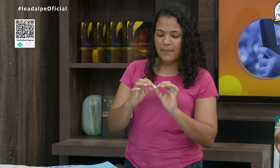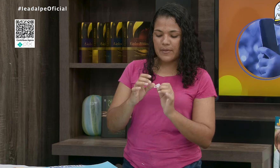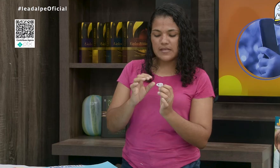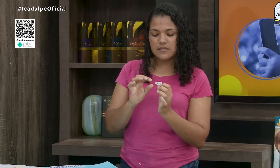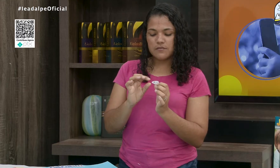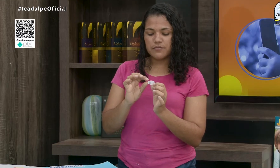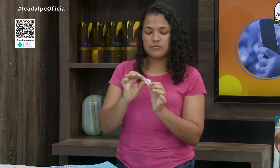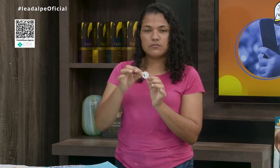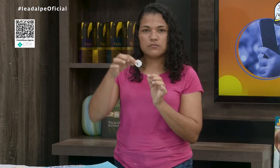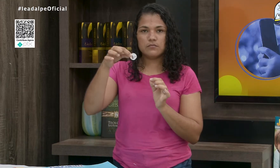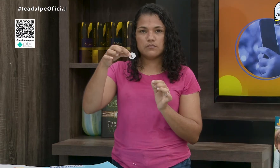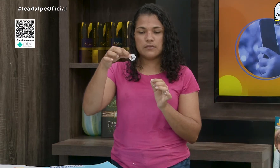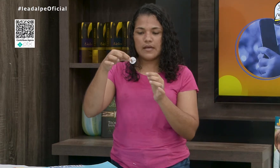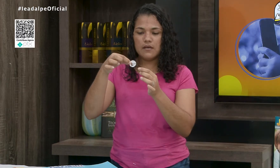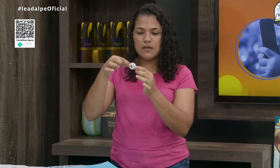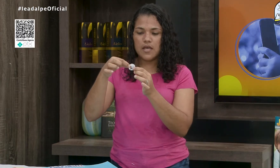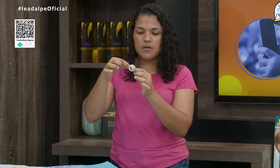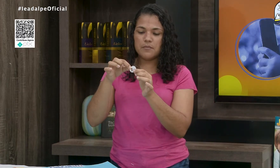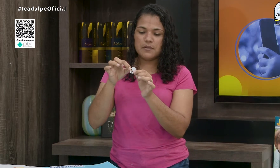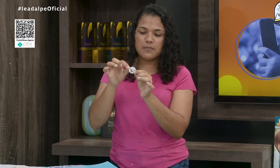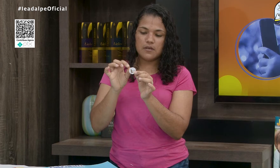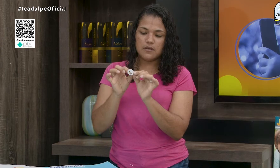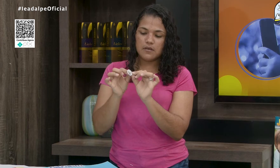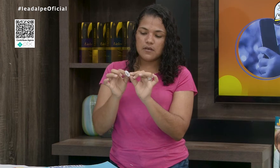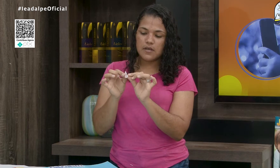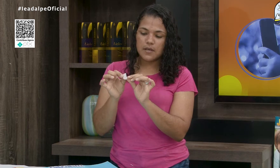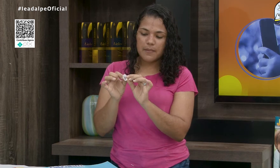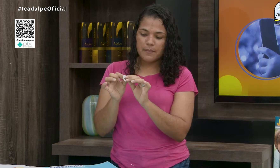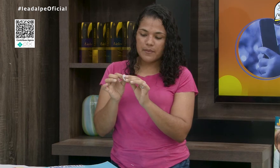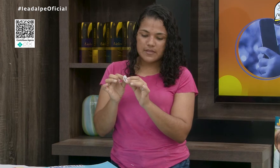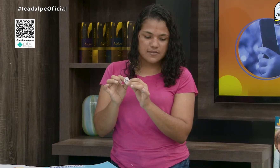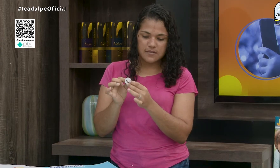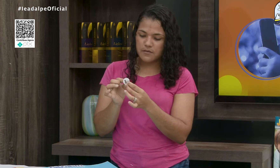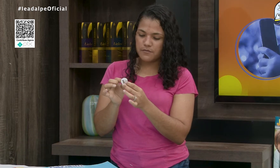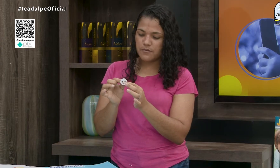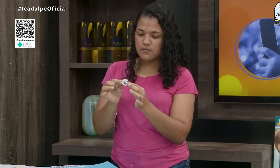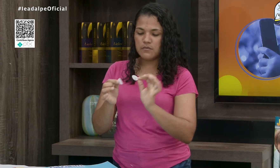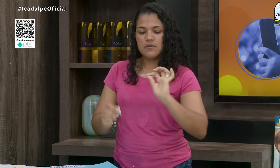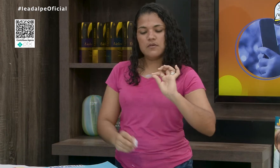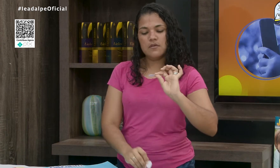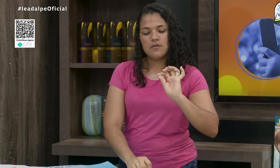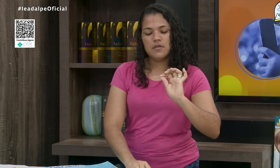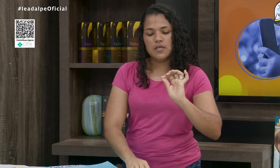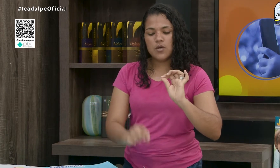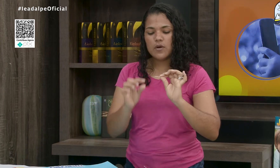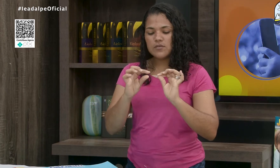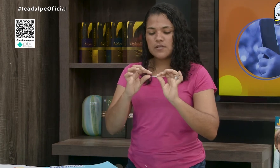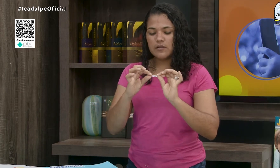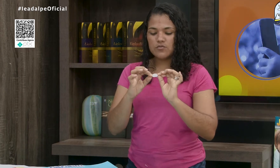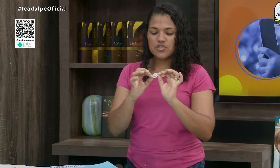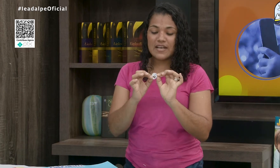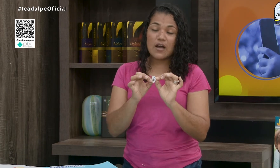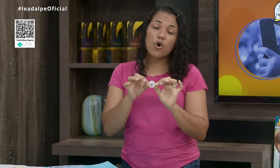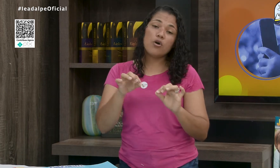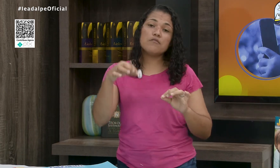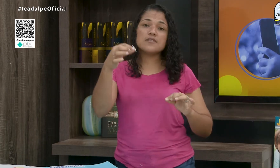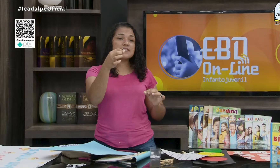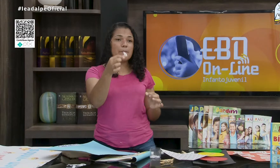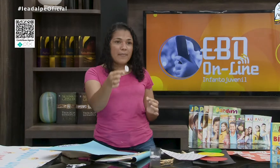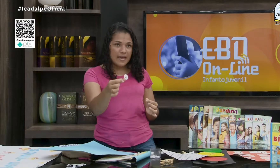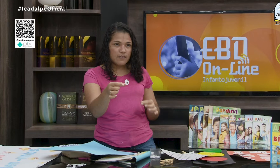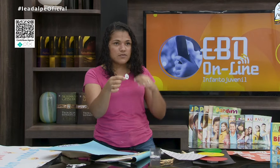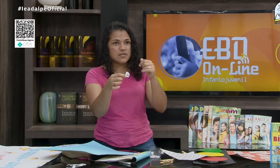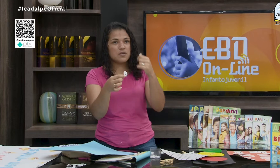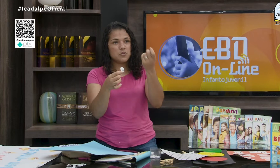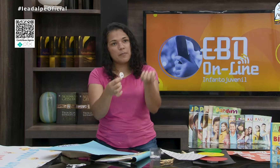em papel adesivo, tá? Eu imprimi em papel adesivo. E quando o seu aluno chegar, ou